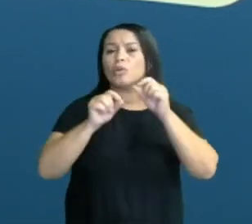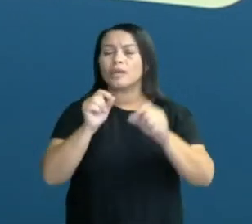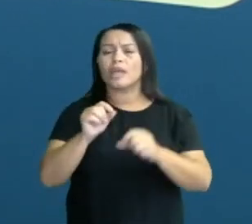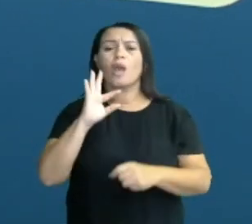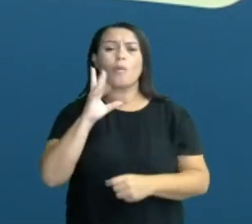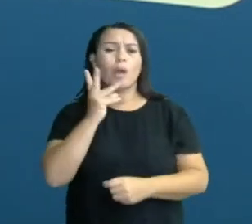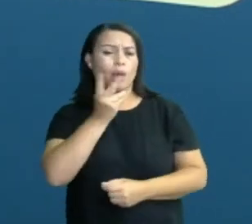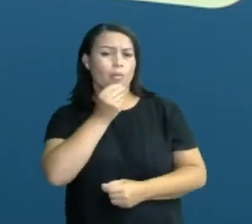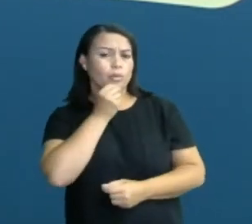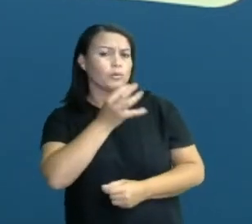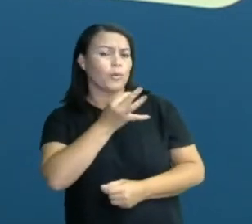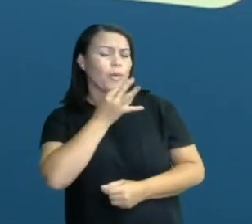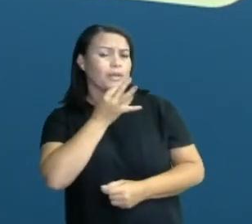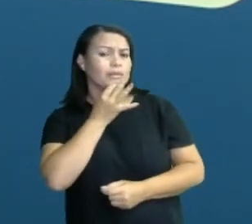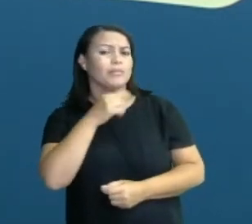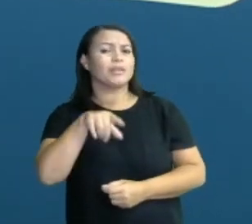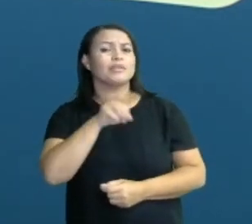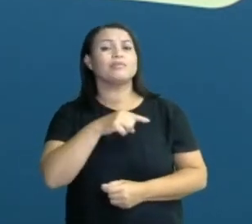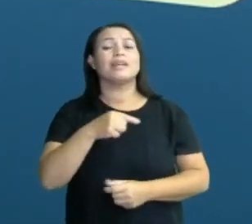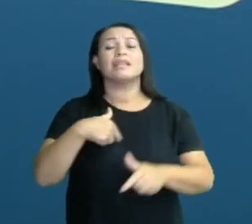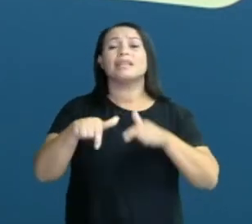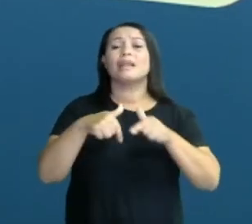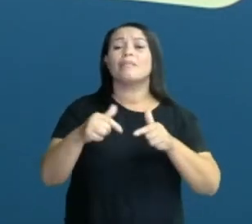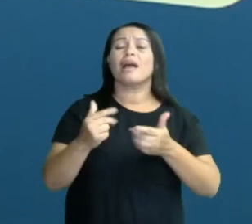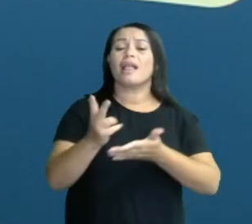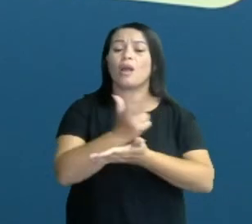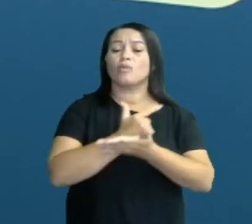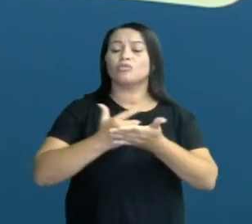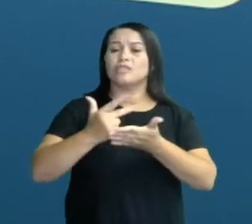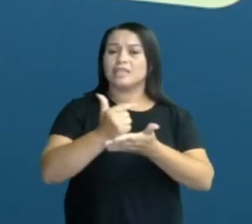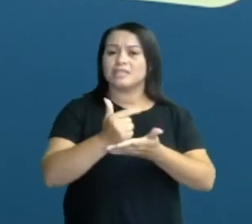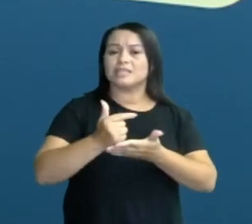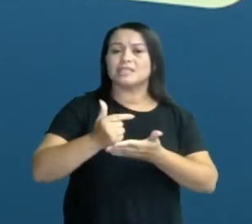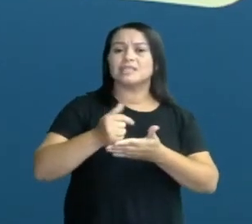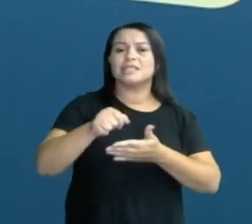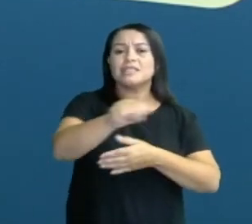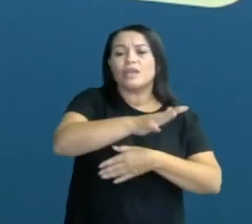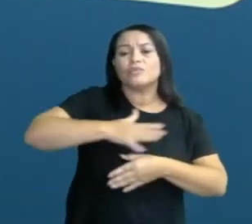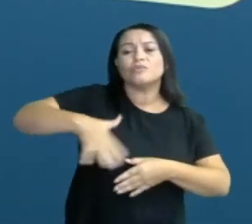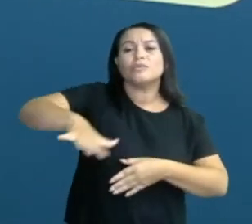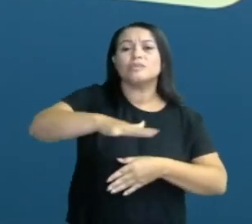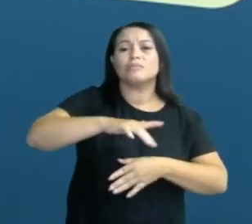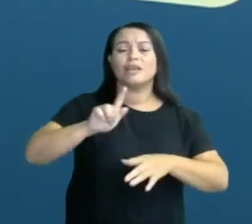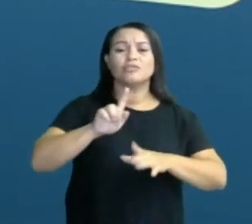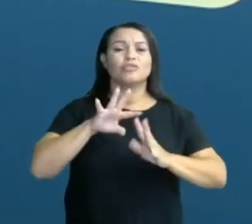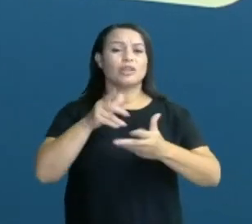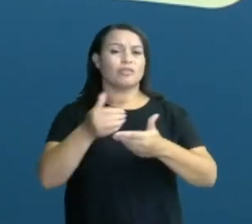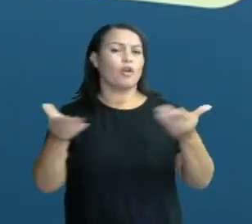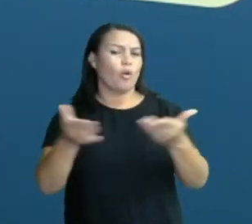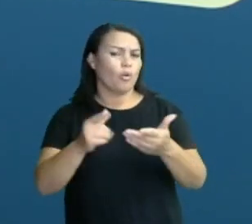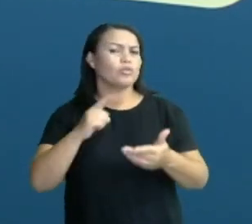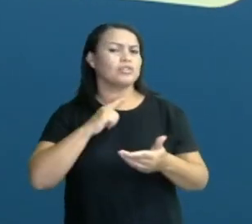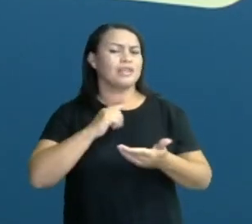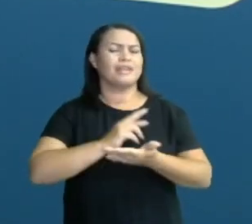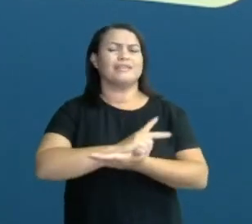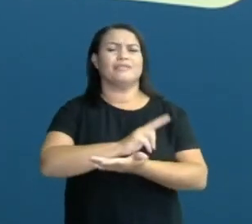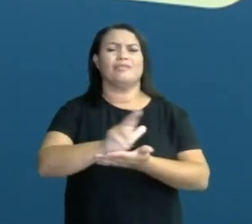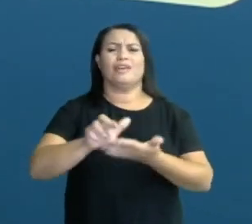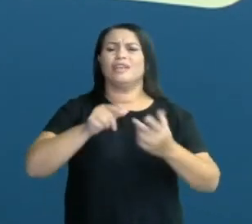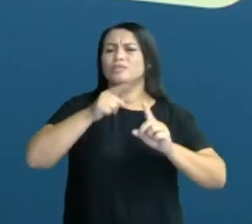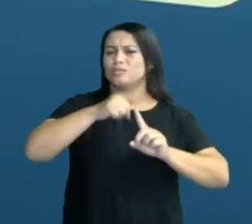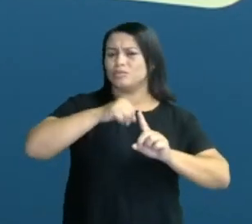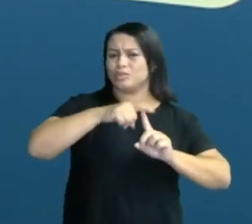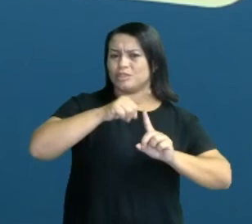do conhecimento que vai trabalhar com a representação do espaço geográfico. Hoje a gente viu que existem diversos tipos